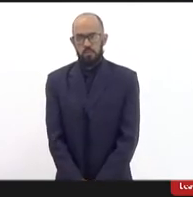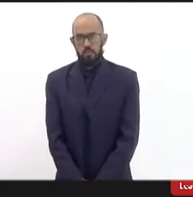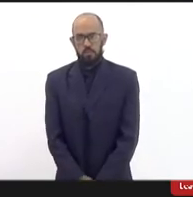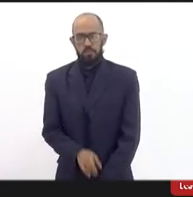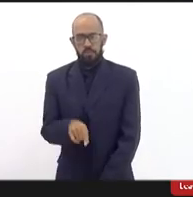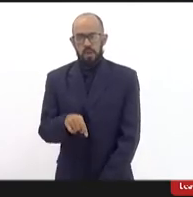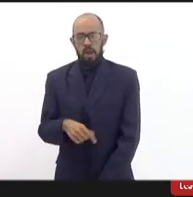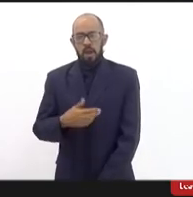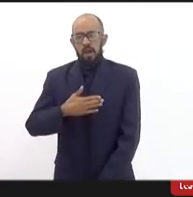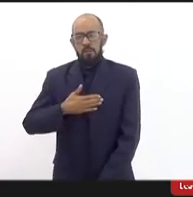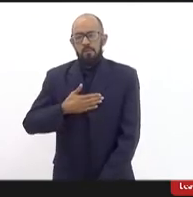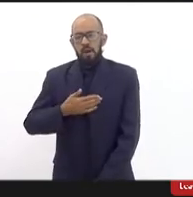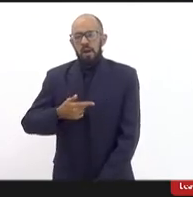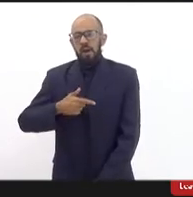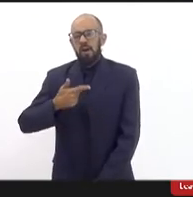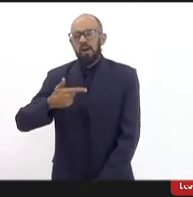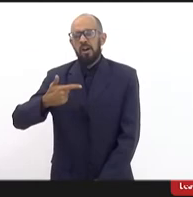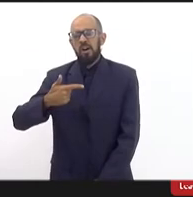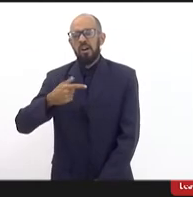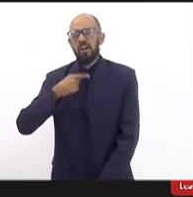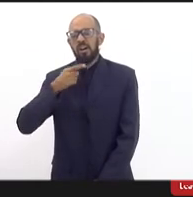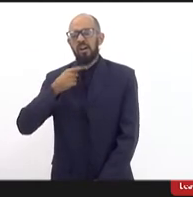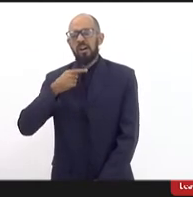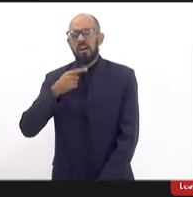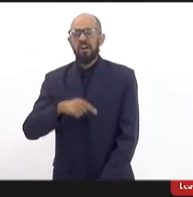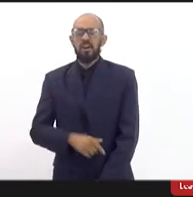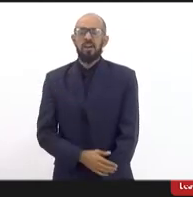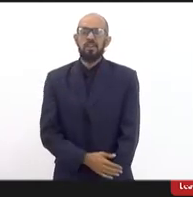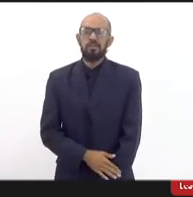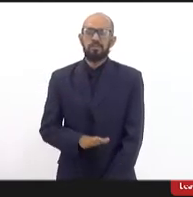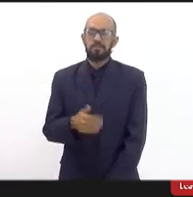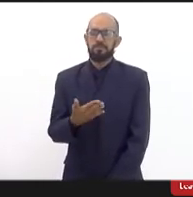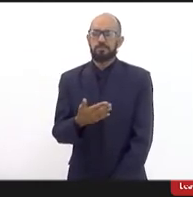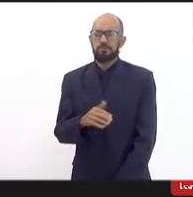minha segunda dúvida. Então, deputada Lucinha,